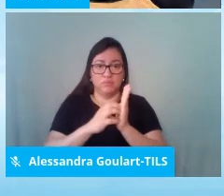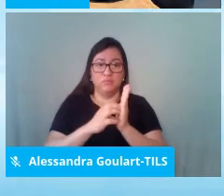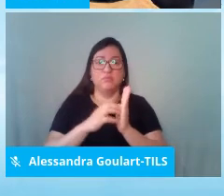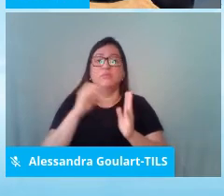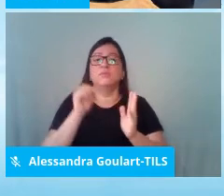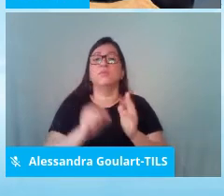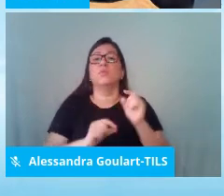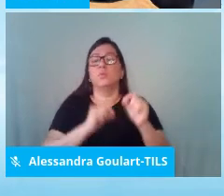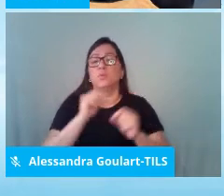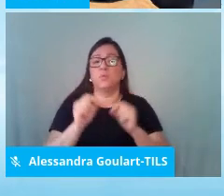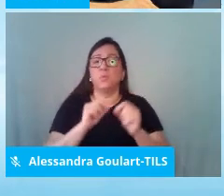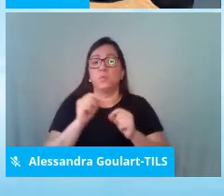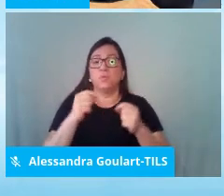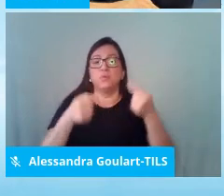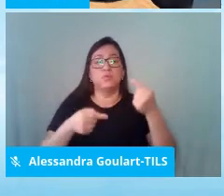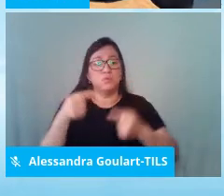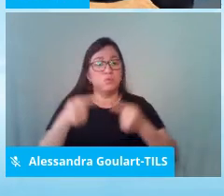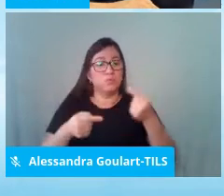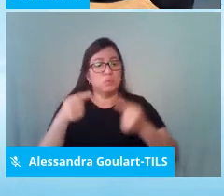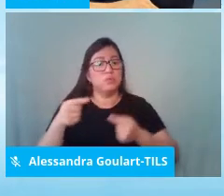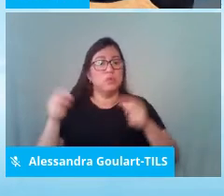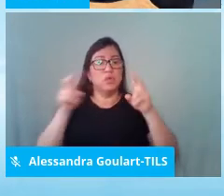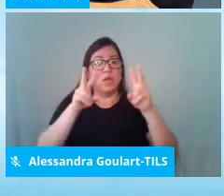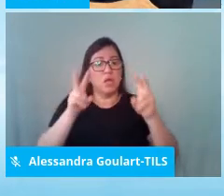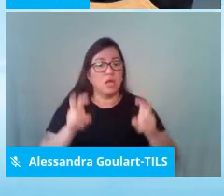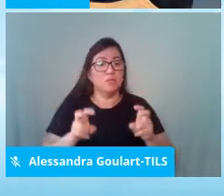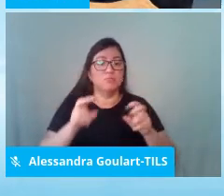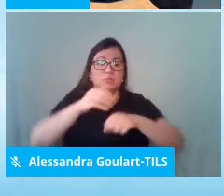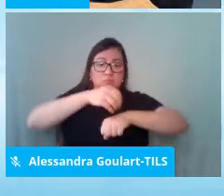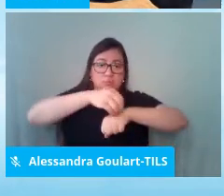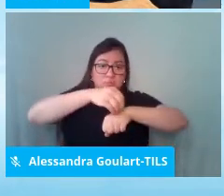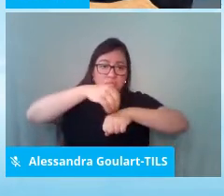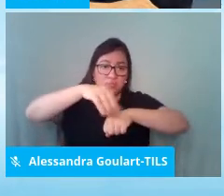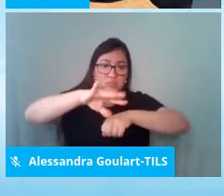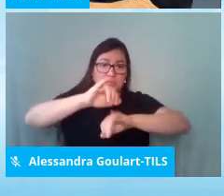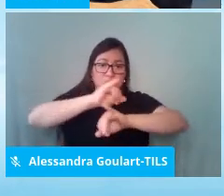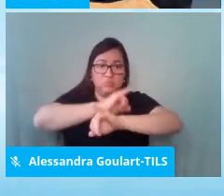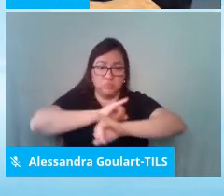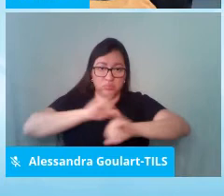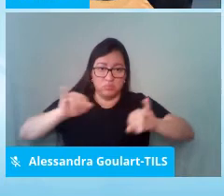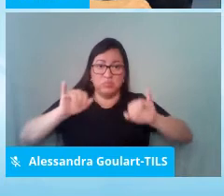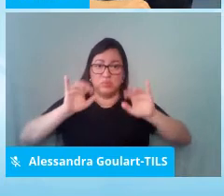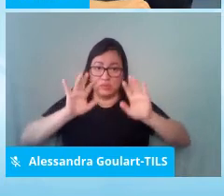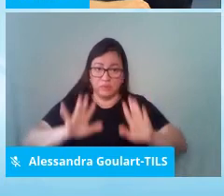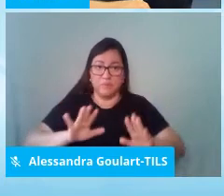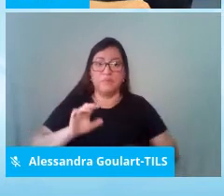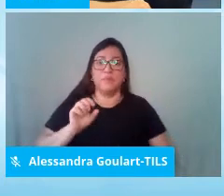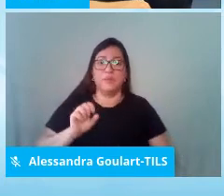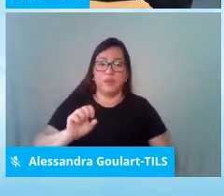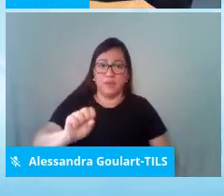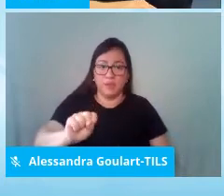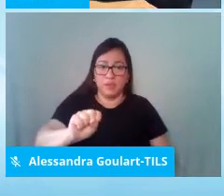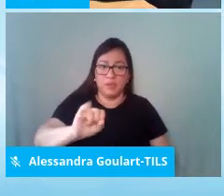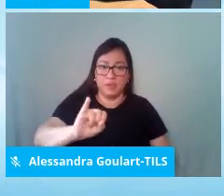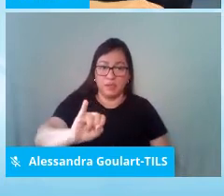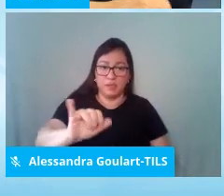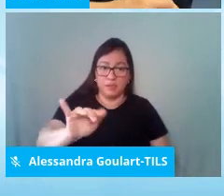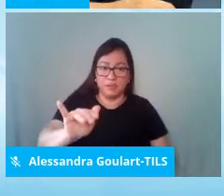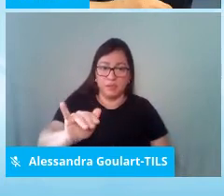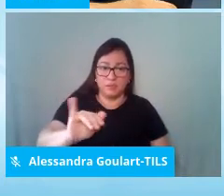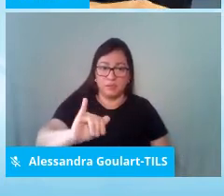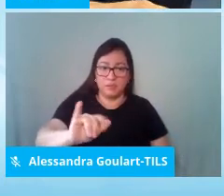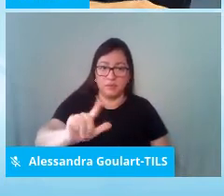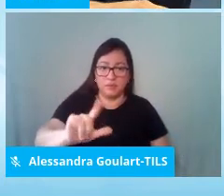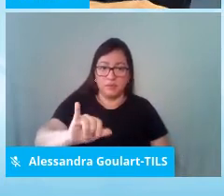deixando, então, este recado de que a sífilis ainda é muito presente na nossa população e que a